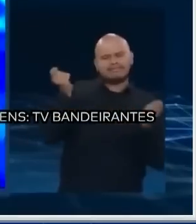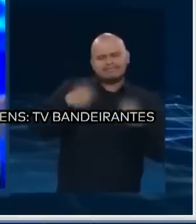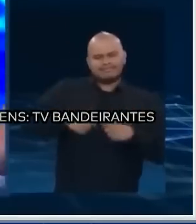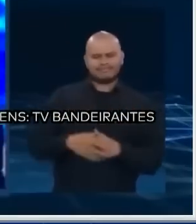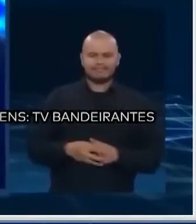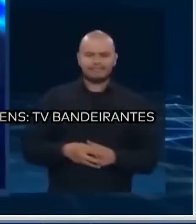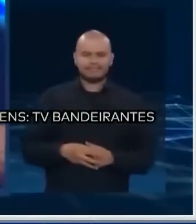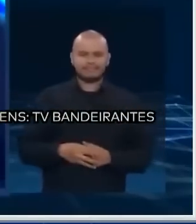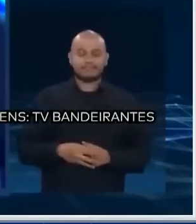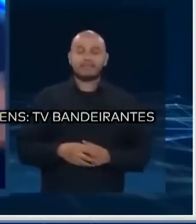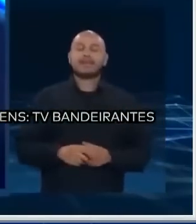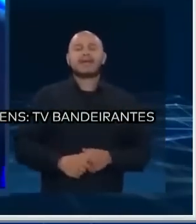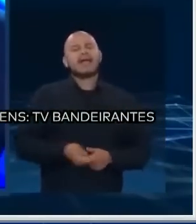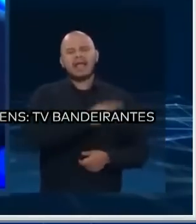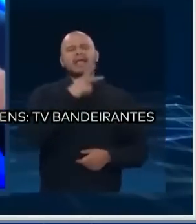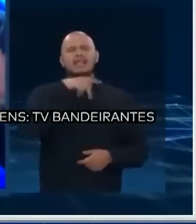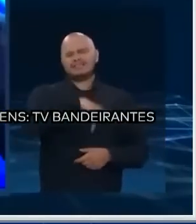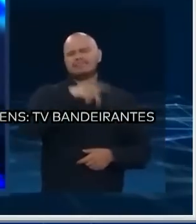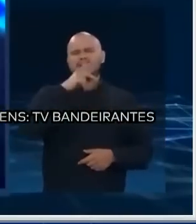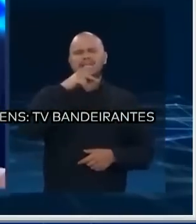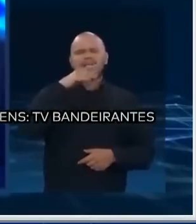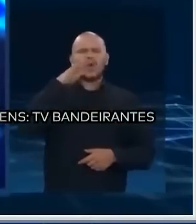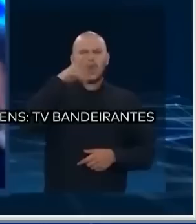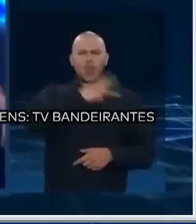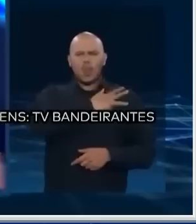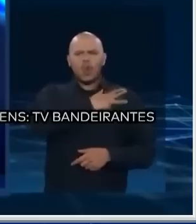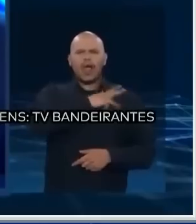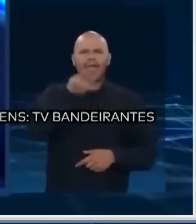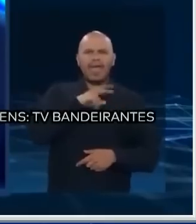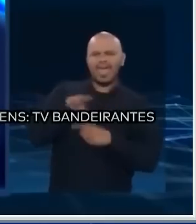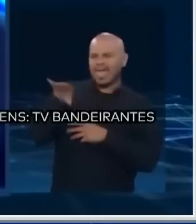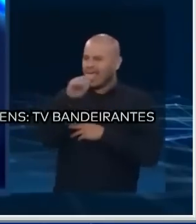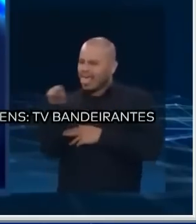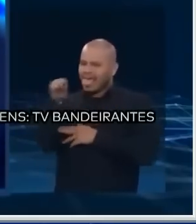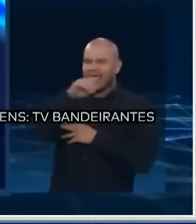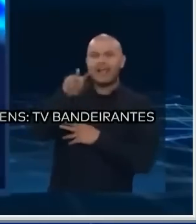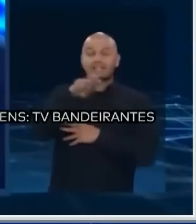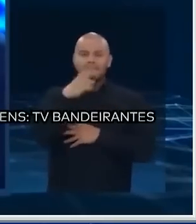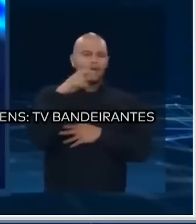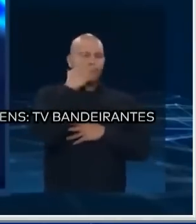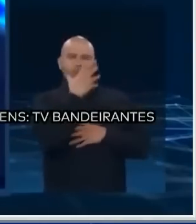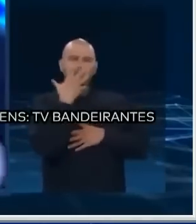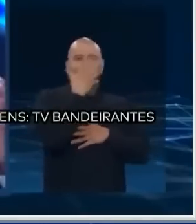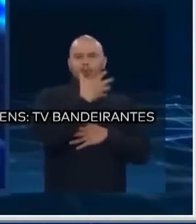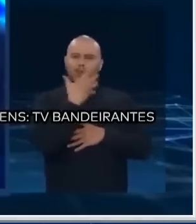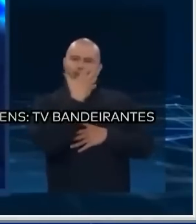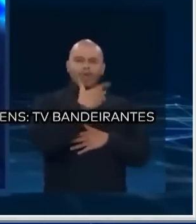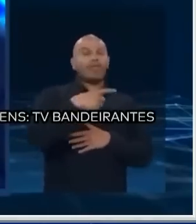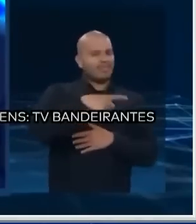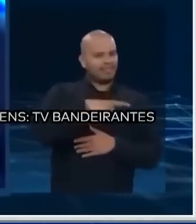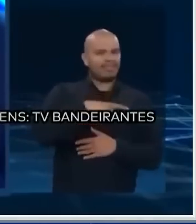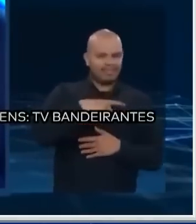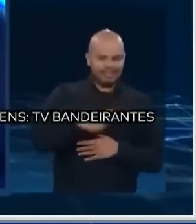ano e até erros de português nas perguntas a outra coisa que me chamou atenção foi o despreparo de alguns